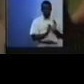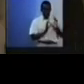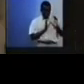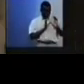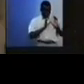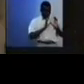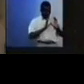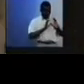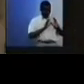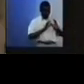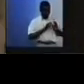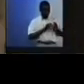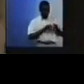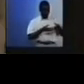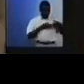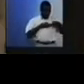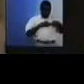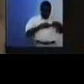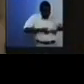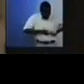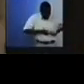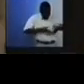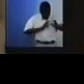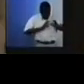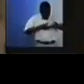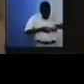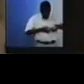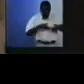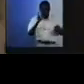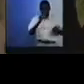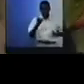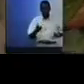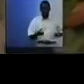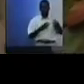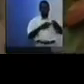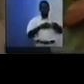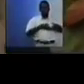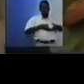por ninguém que esteja fora de você. Nada nem ninguém. Nunca.